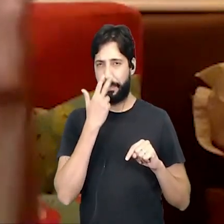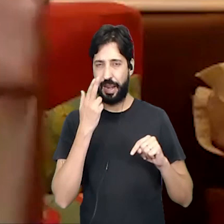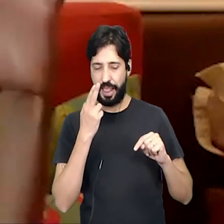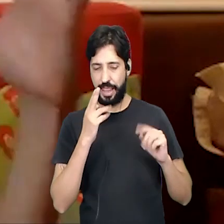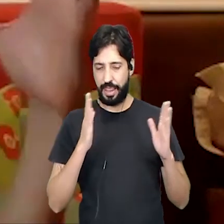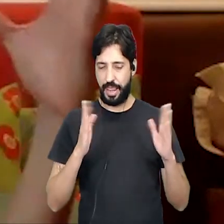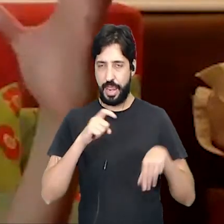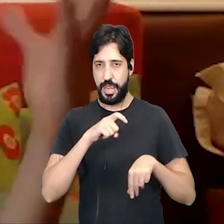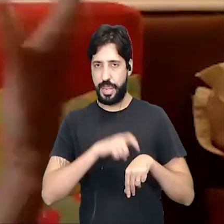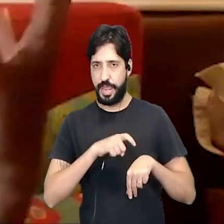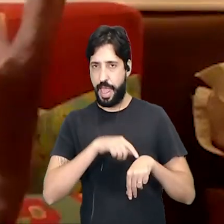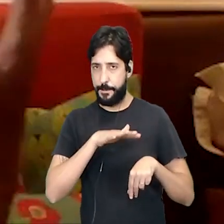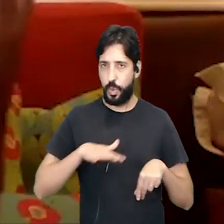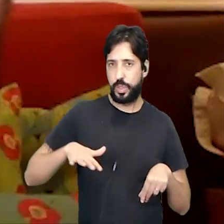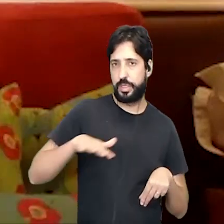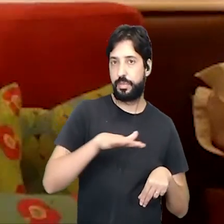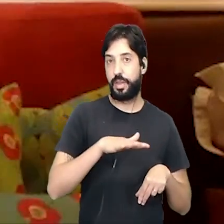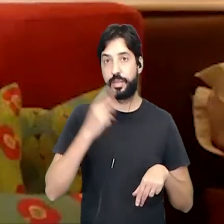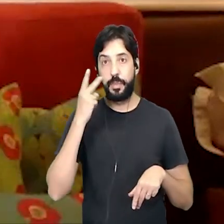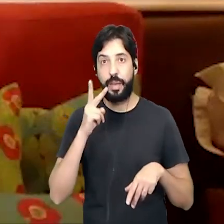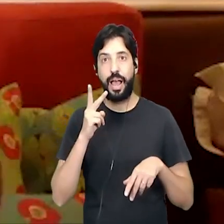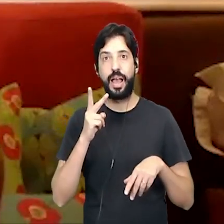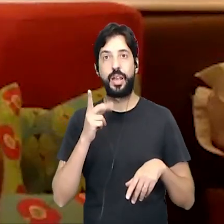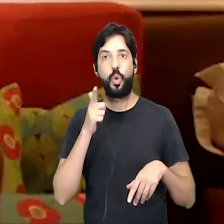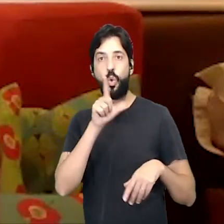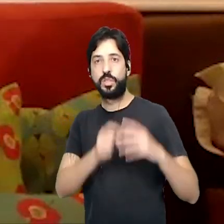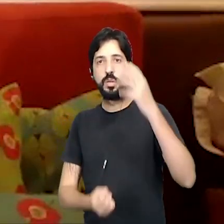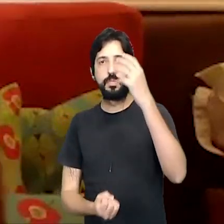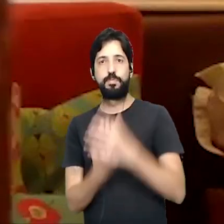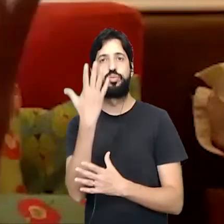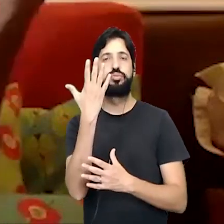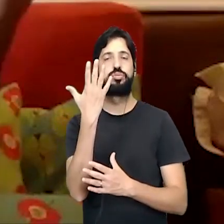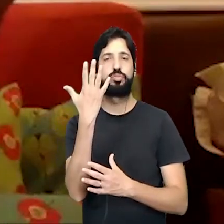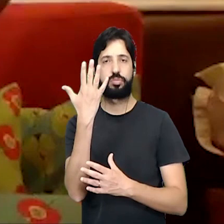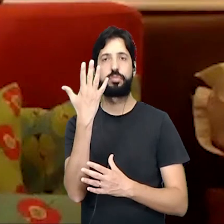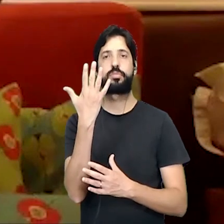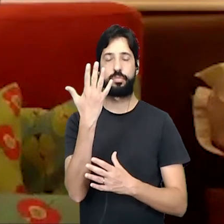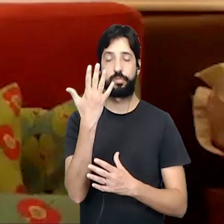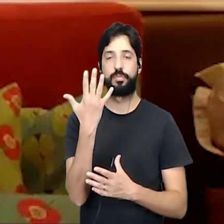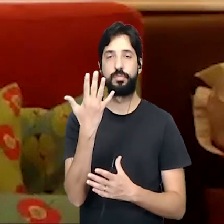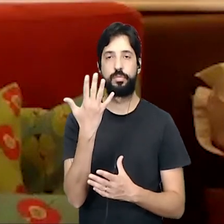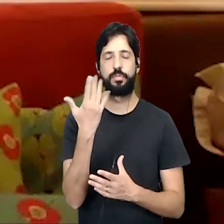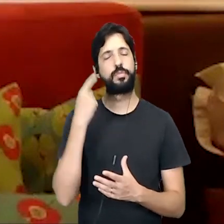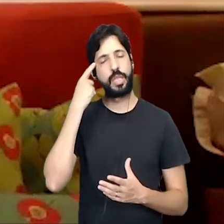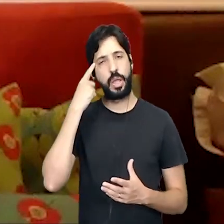vocação de um tempo, espaço para que a criação aconteça,